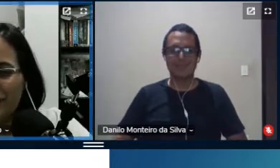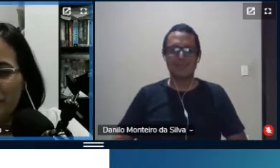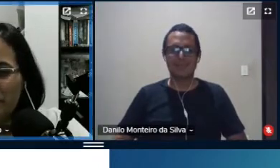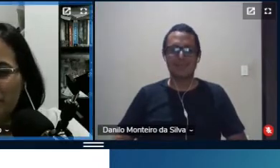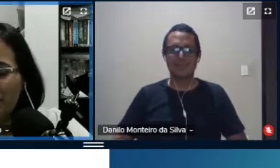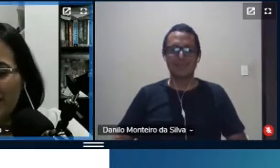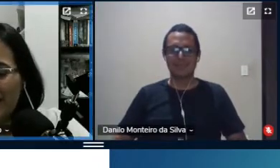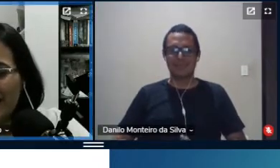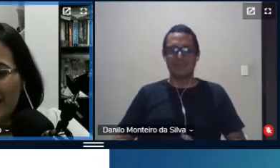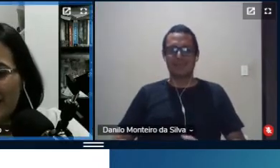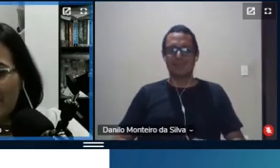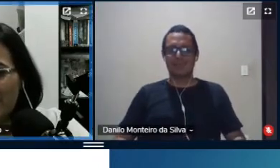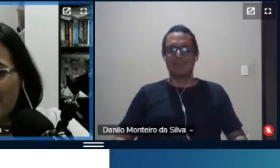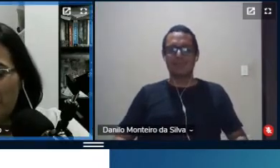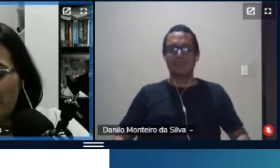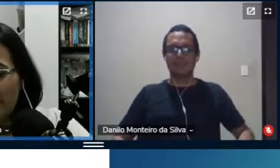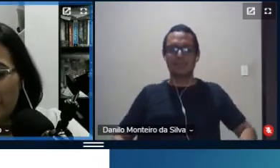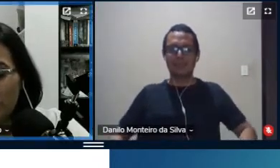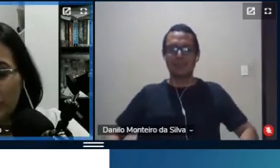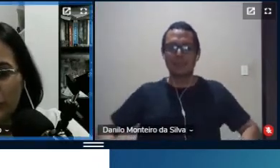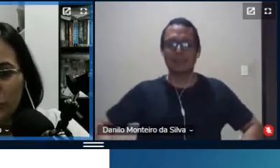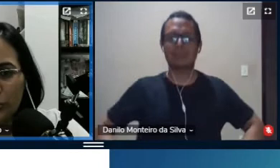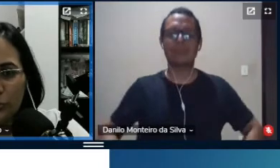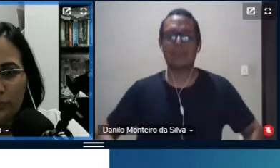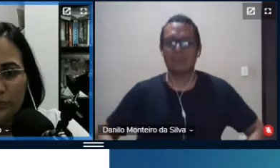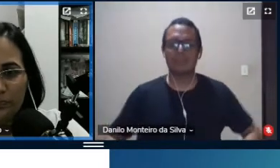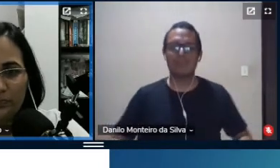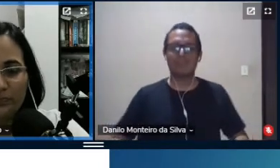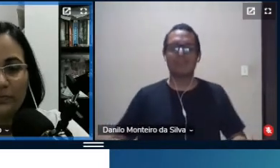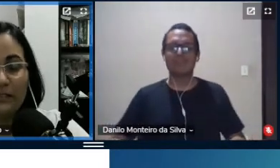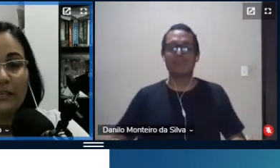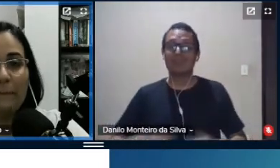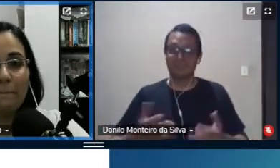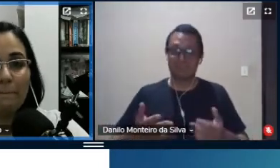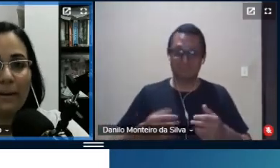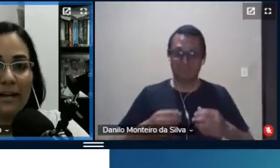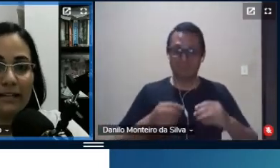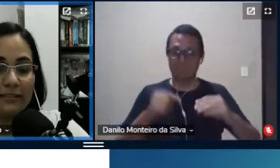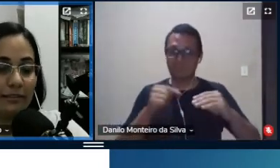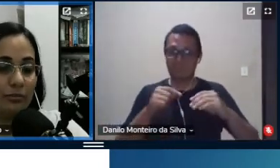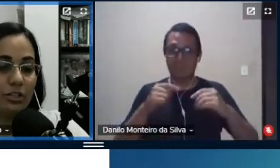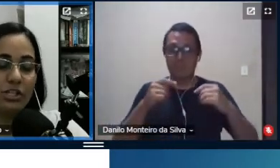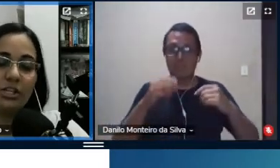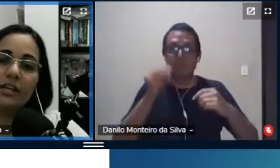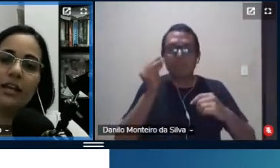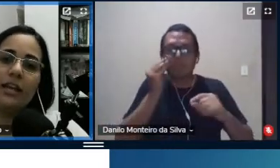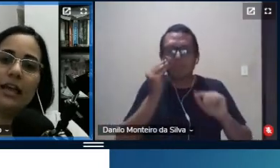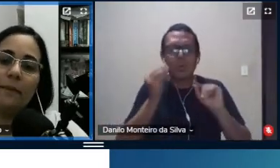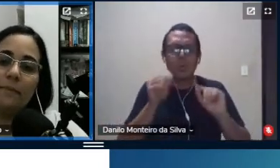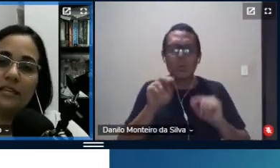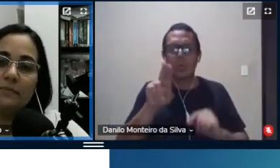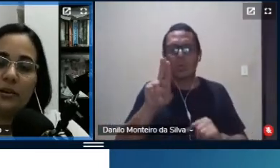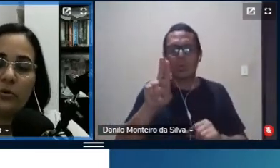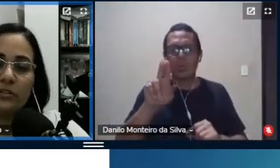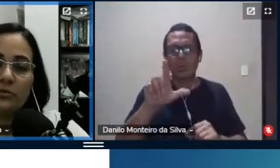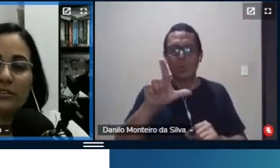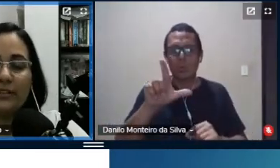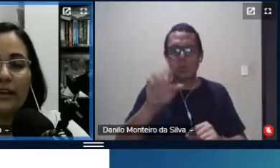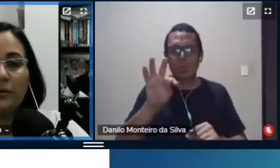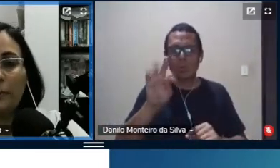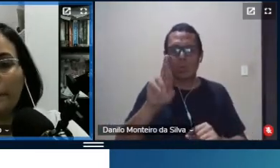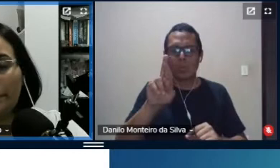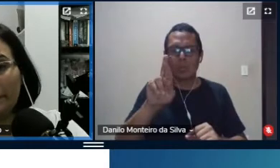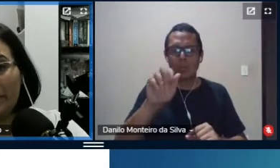Então, vamos lá. E aí a gente tem o ensaio de ultrassom, que é parecido, gente, é a mesma coisa